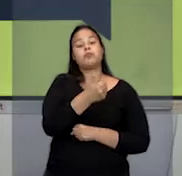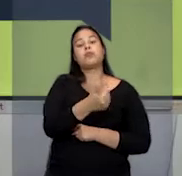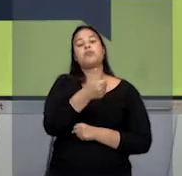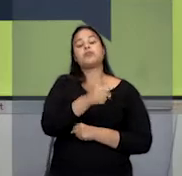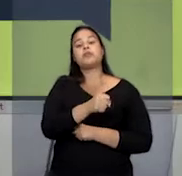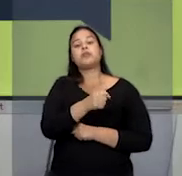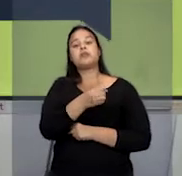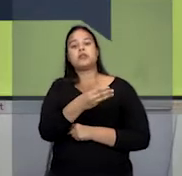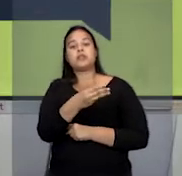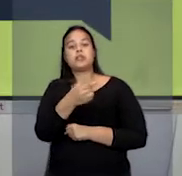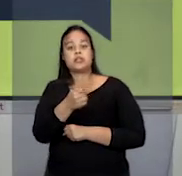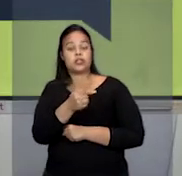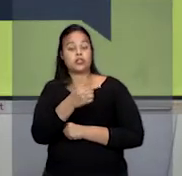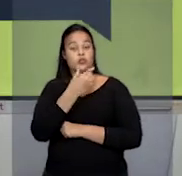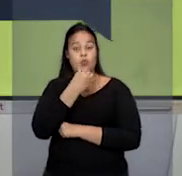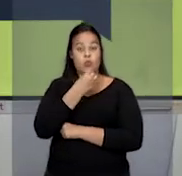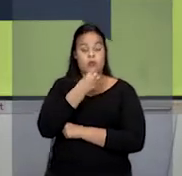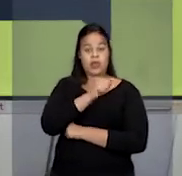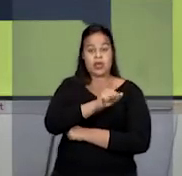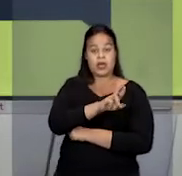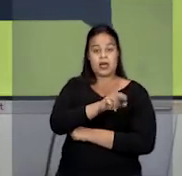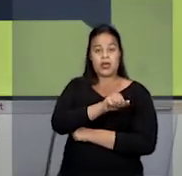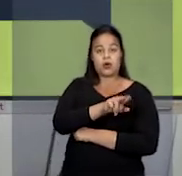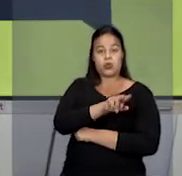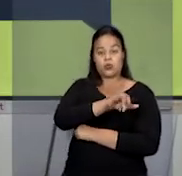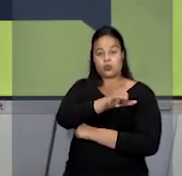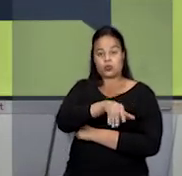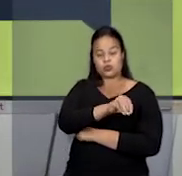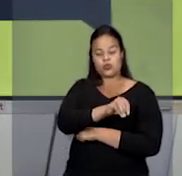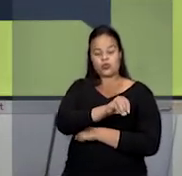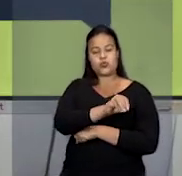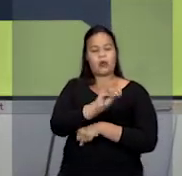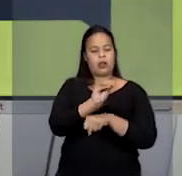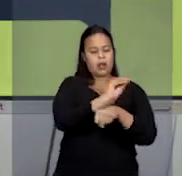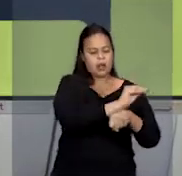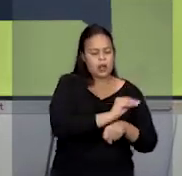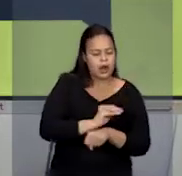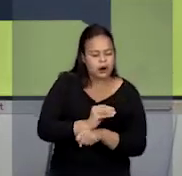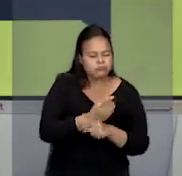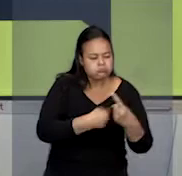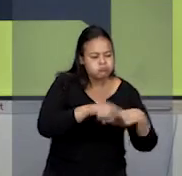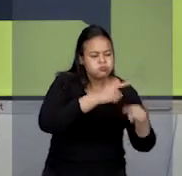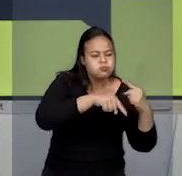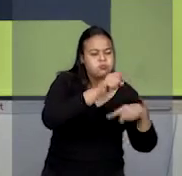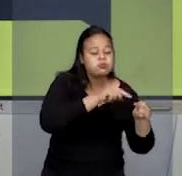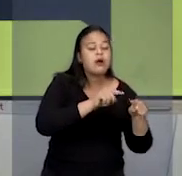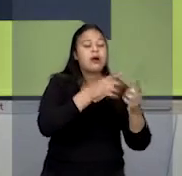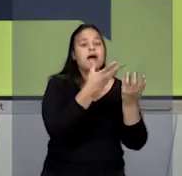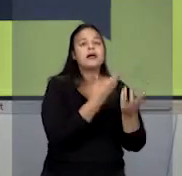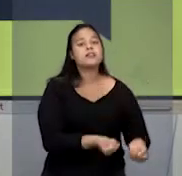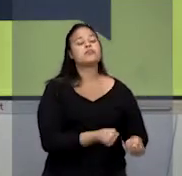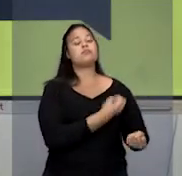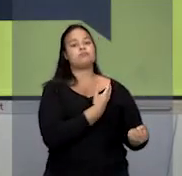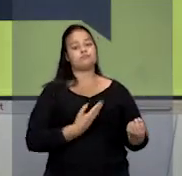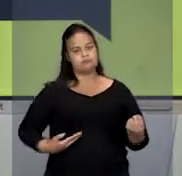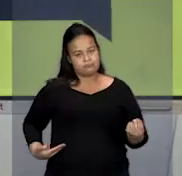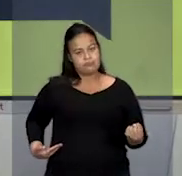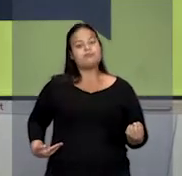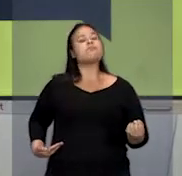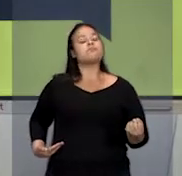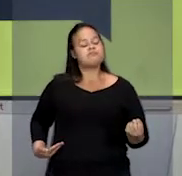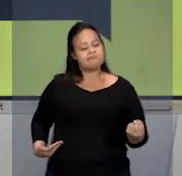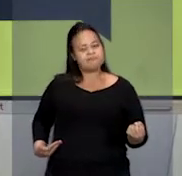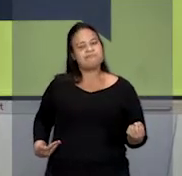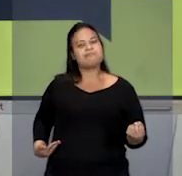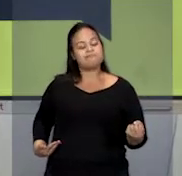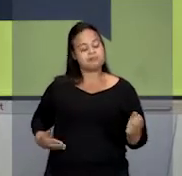1837, o Araújo Lima, que era do grupo dos conservadores, ali dos restauradores, ele assume o governo, né?